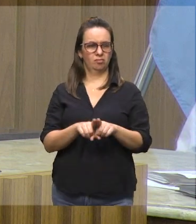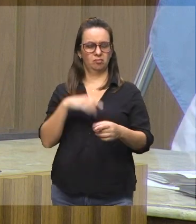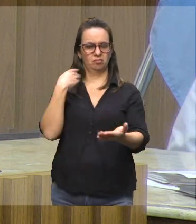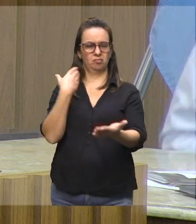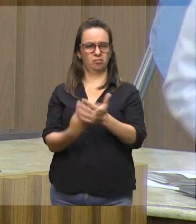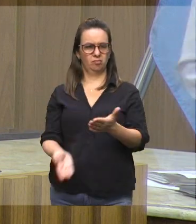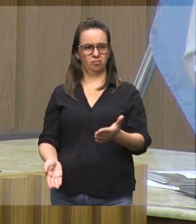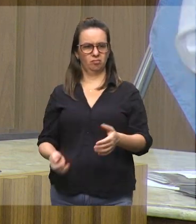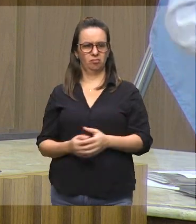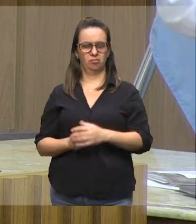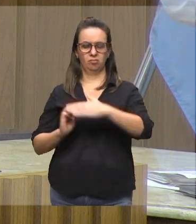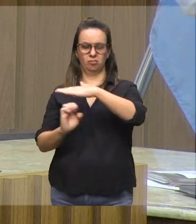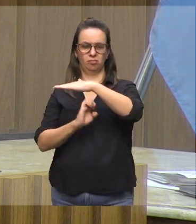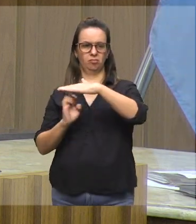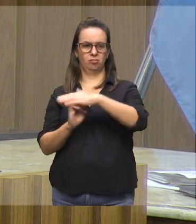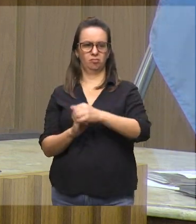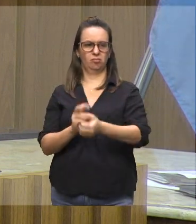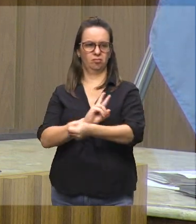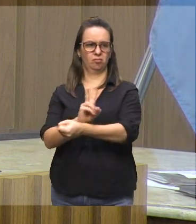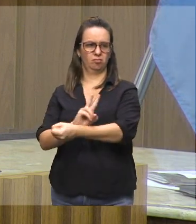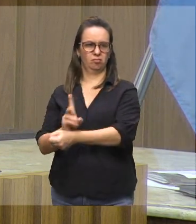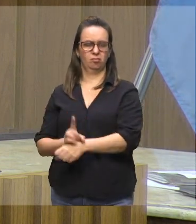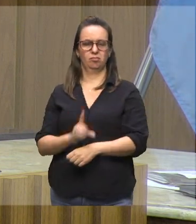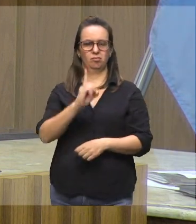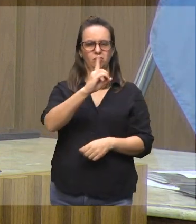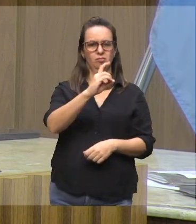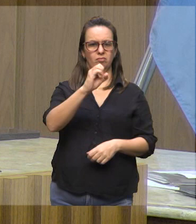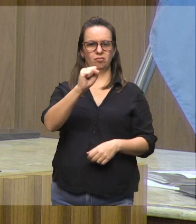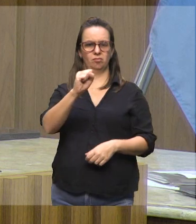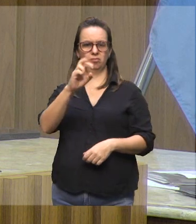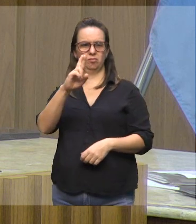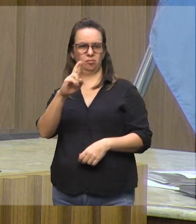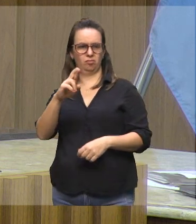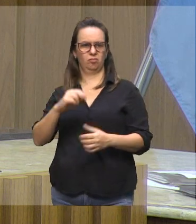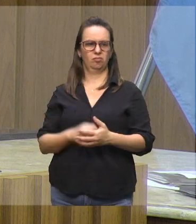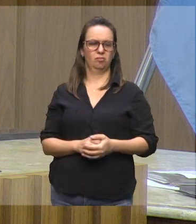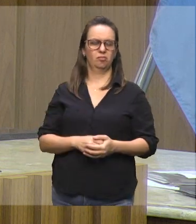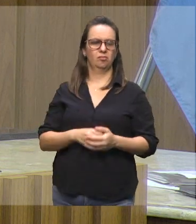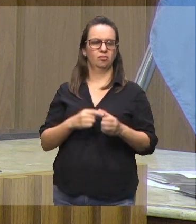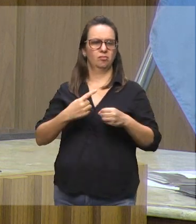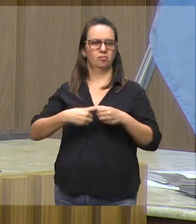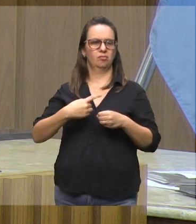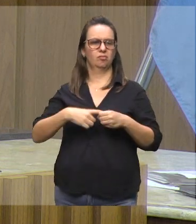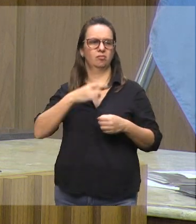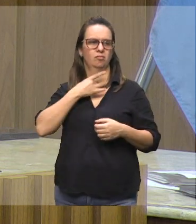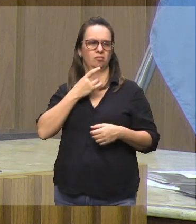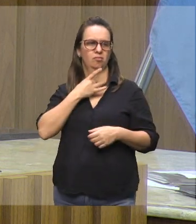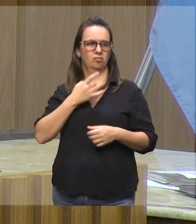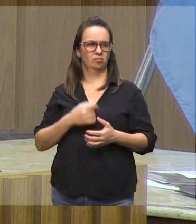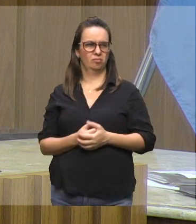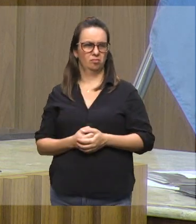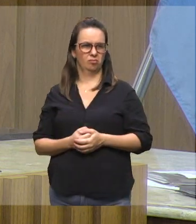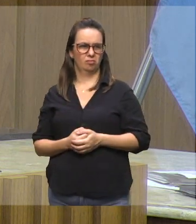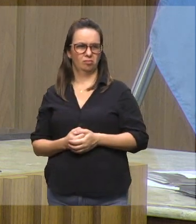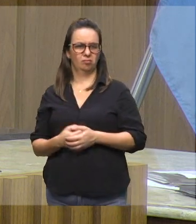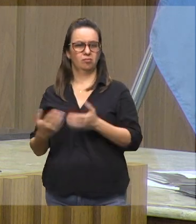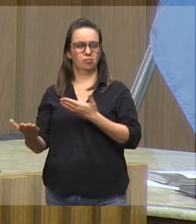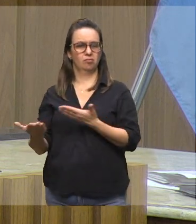quando nós perdemos a DRS para Marília, foi assim quando o Hemocentro, agora com servidores